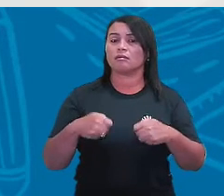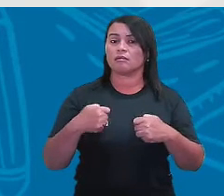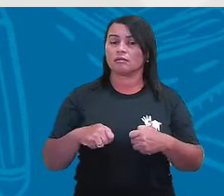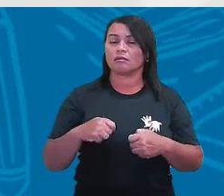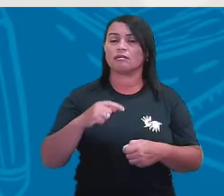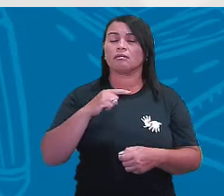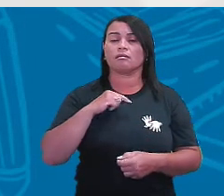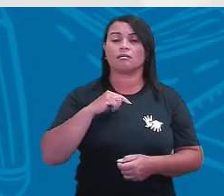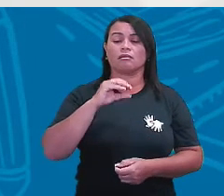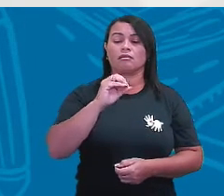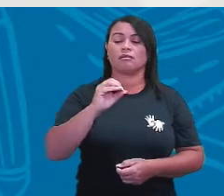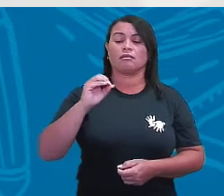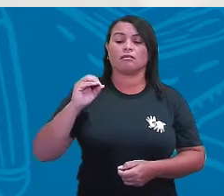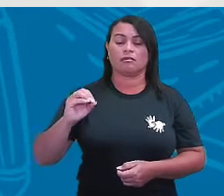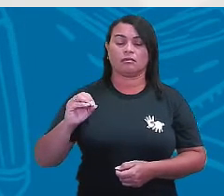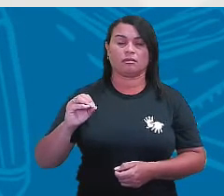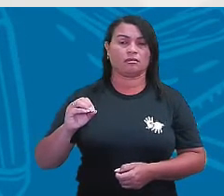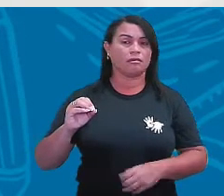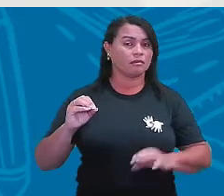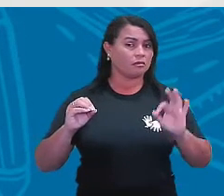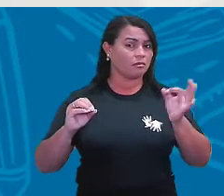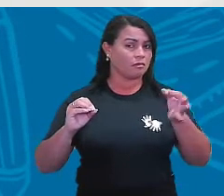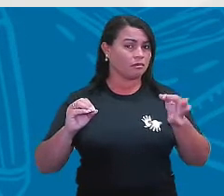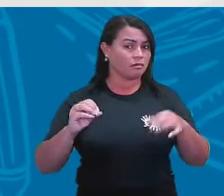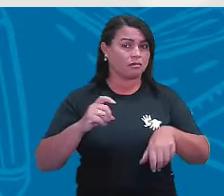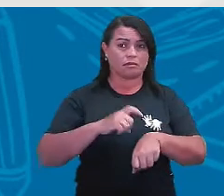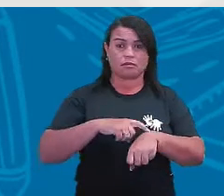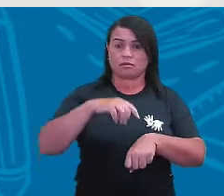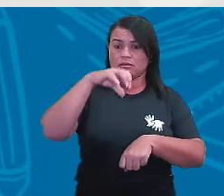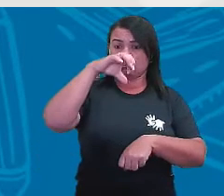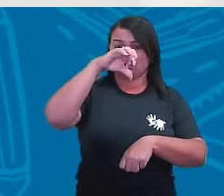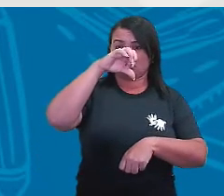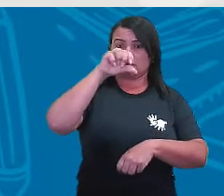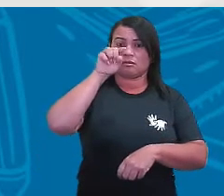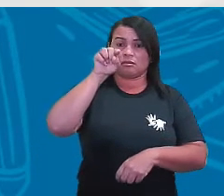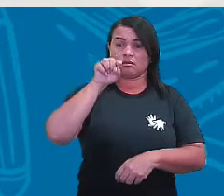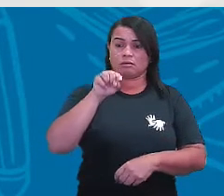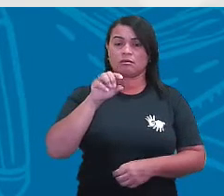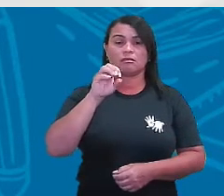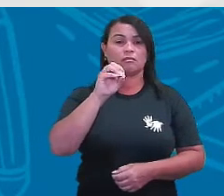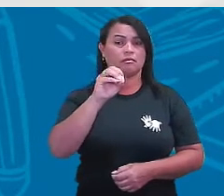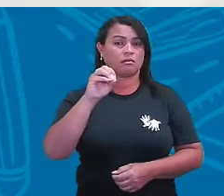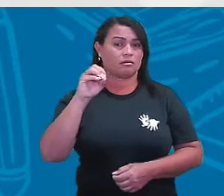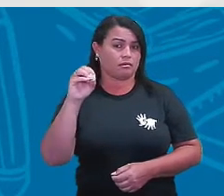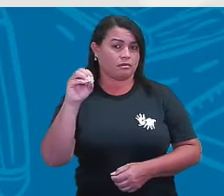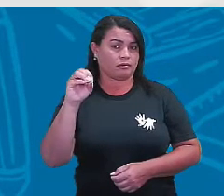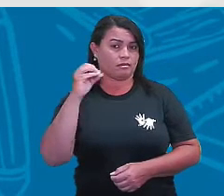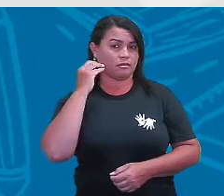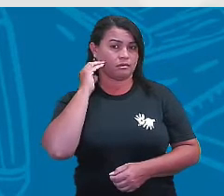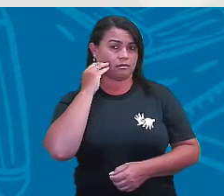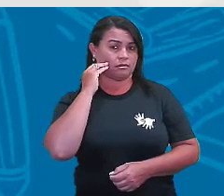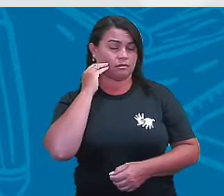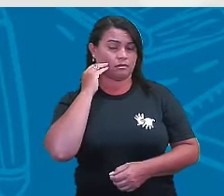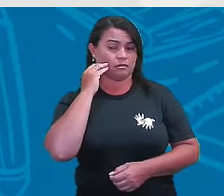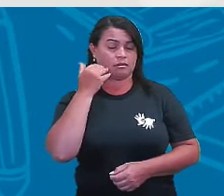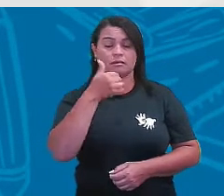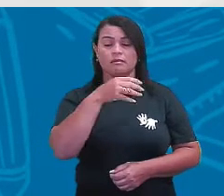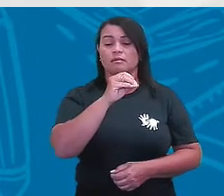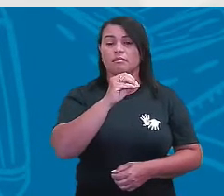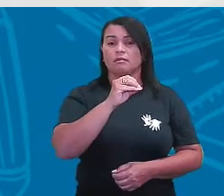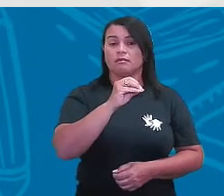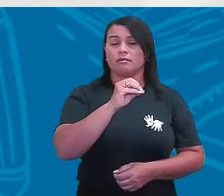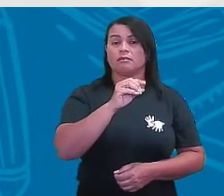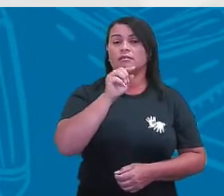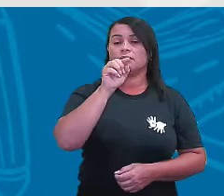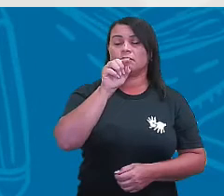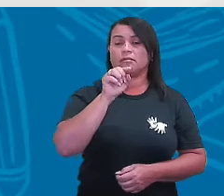com 00, tá certo? 9 horas é o 9, 2 pontos, 00. 10 horas